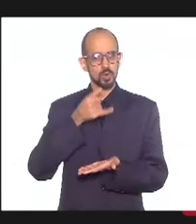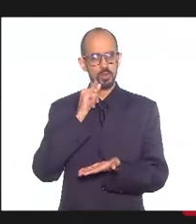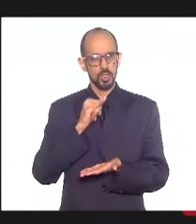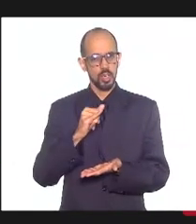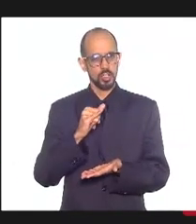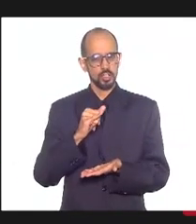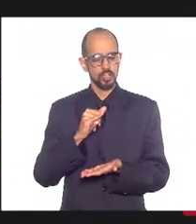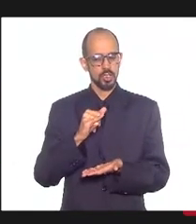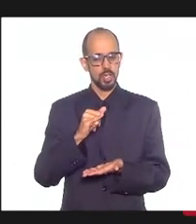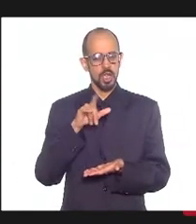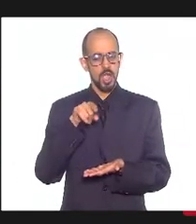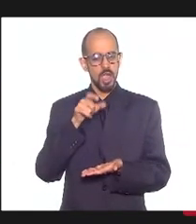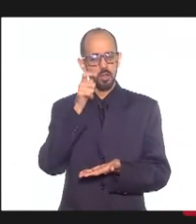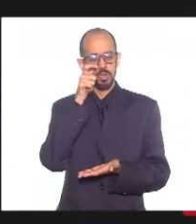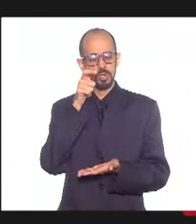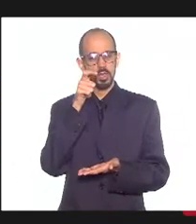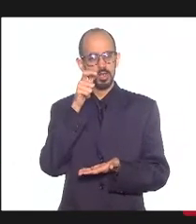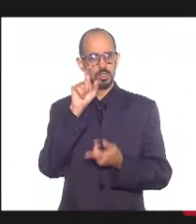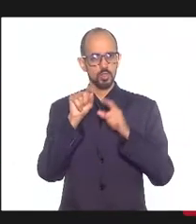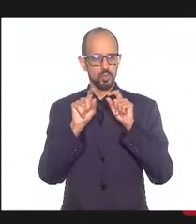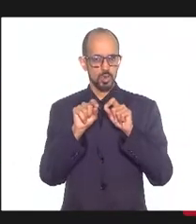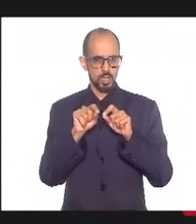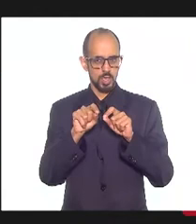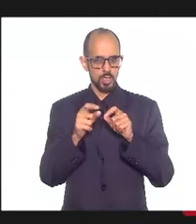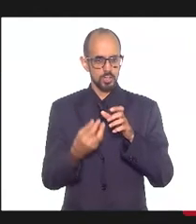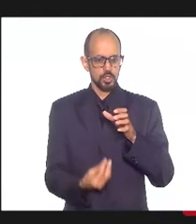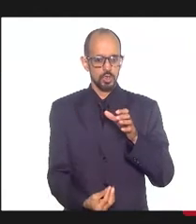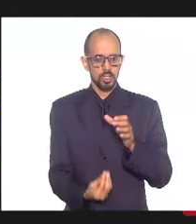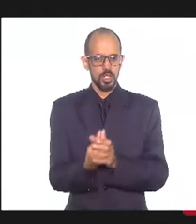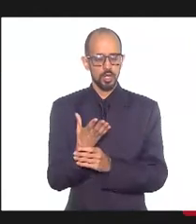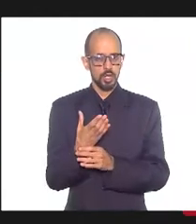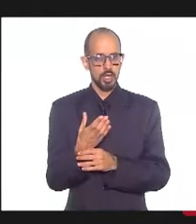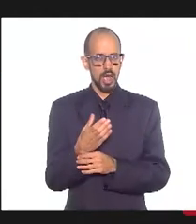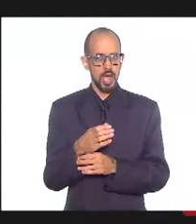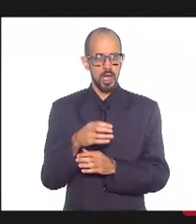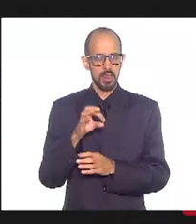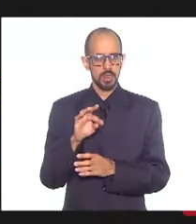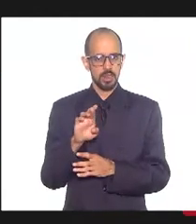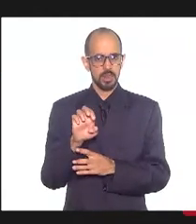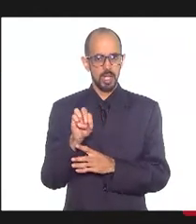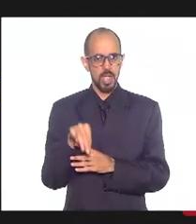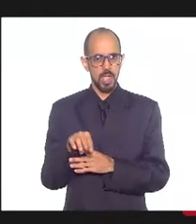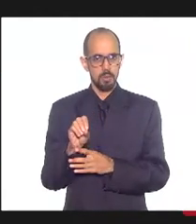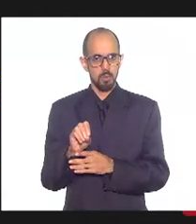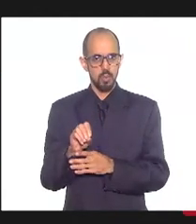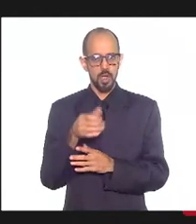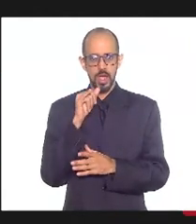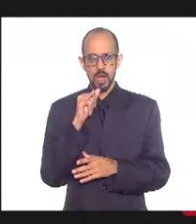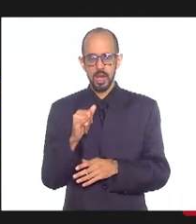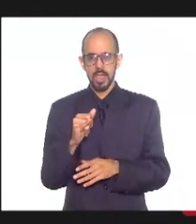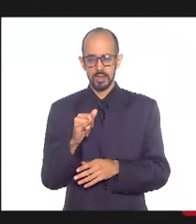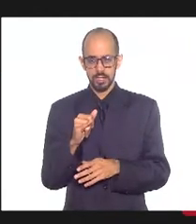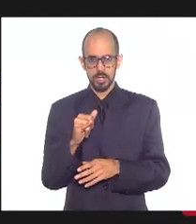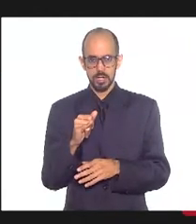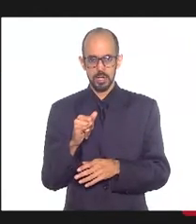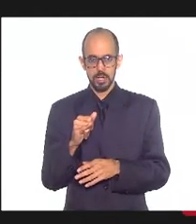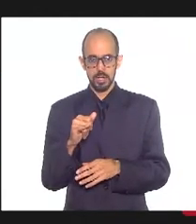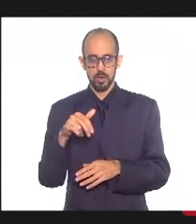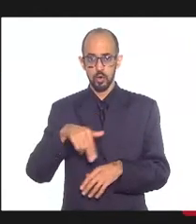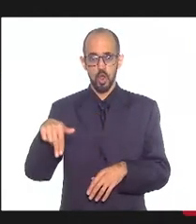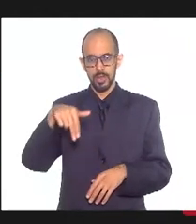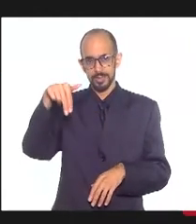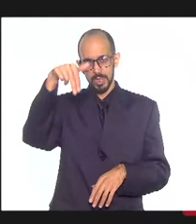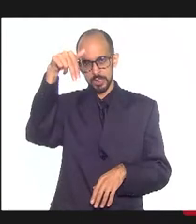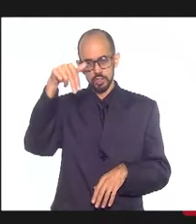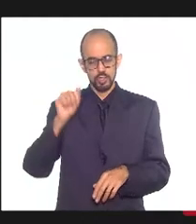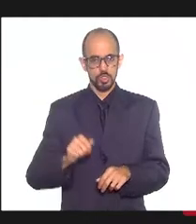geoelétrico, tem o interesse de gerar termoelétrica no Nordeste, onde você não tem infraestrutura, primeiro, de gás para receber. Então,